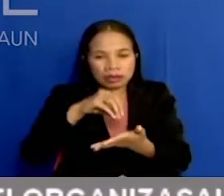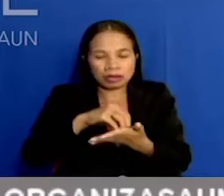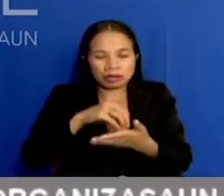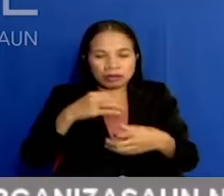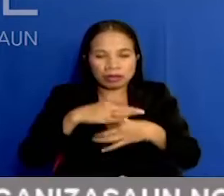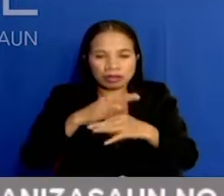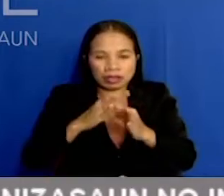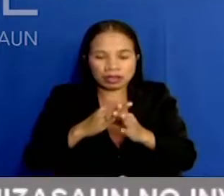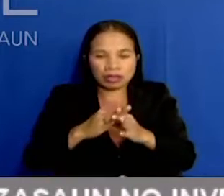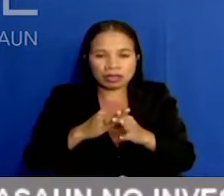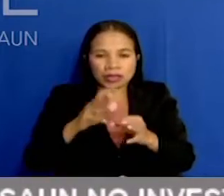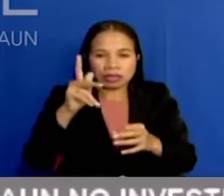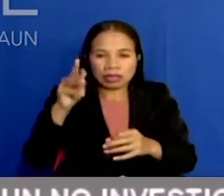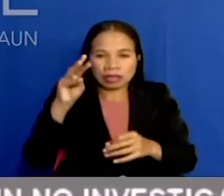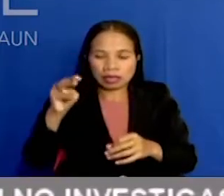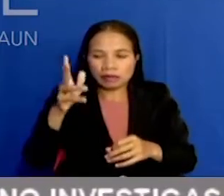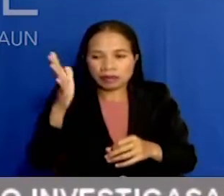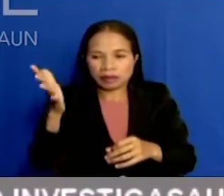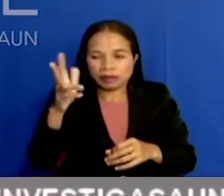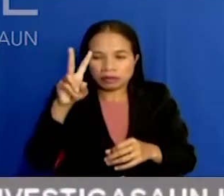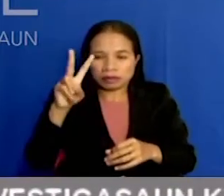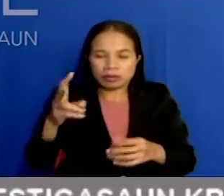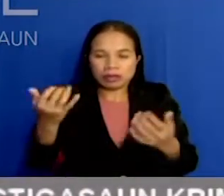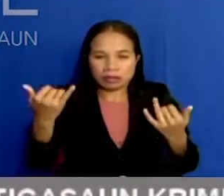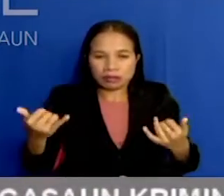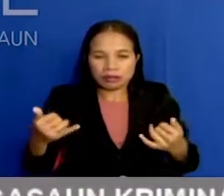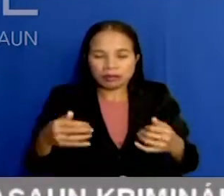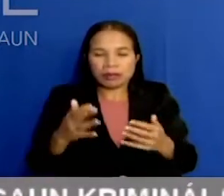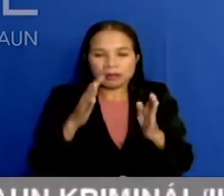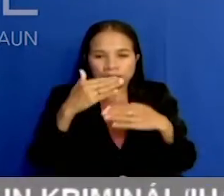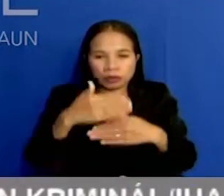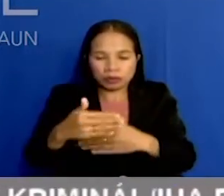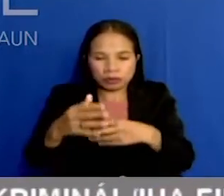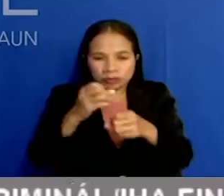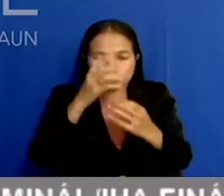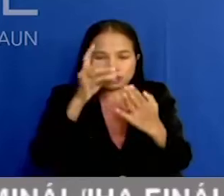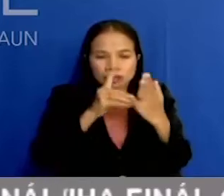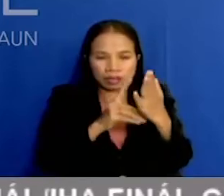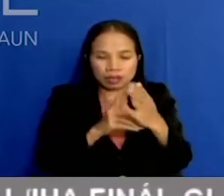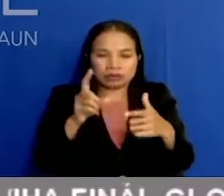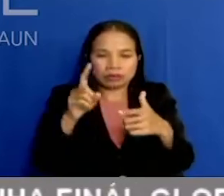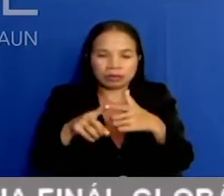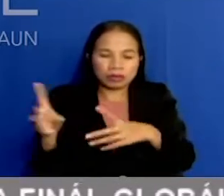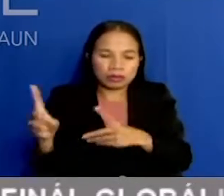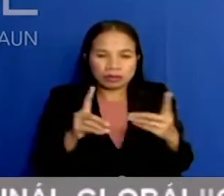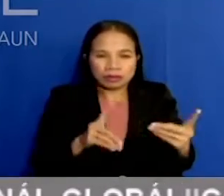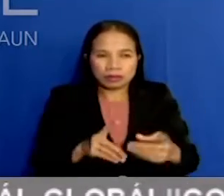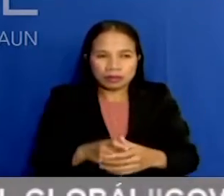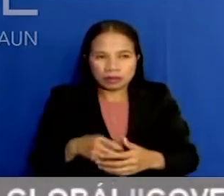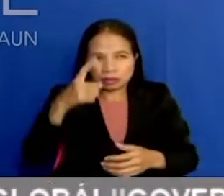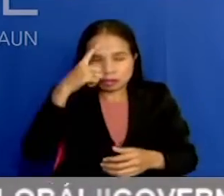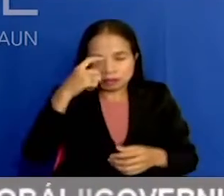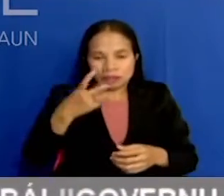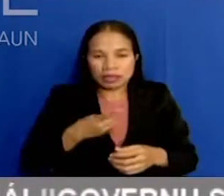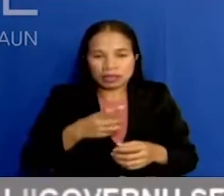reabilita o quilômetro 5.000 dedão de e a processo foti dados russi técnico molo que implementa. Na ba estrada de